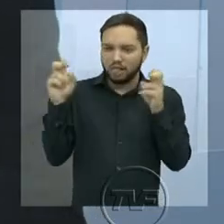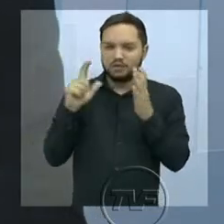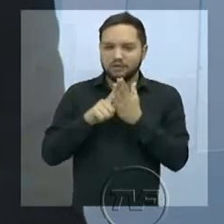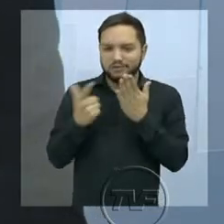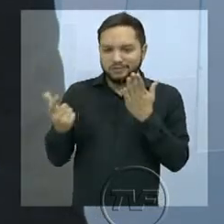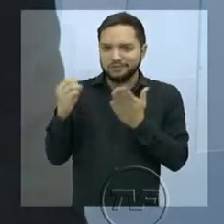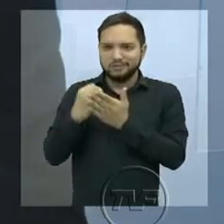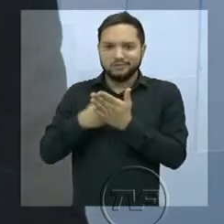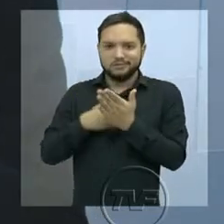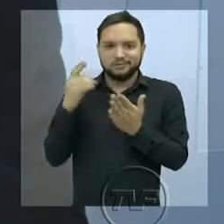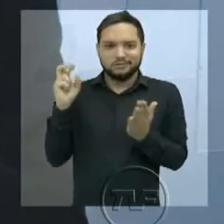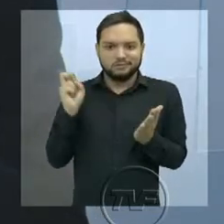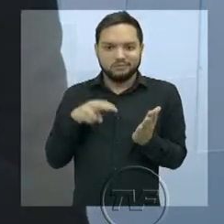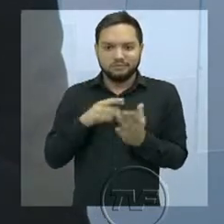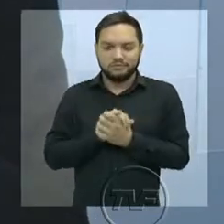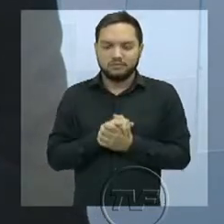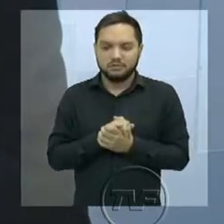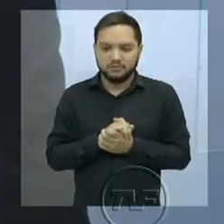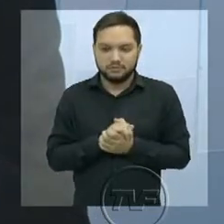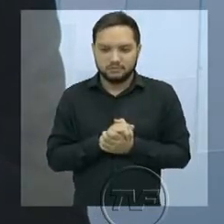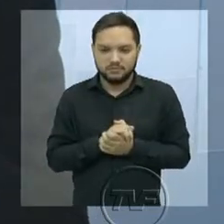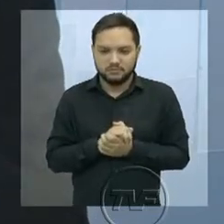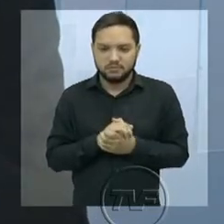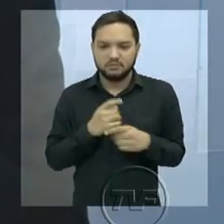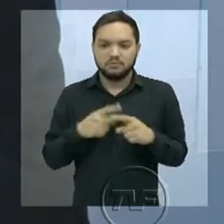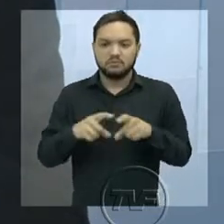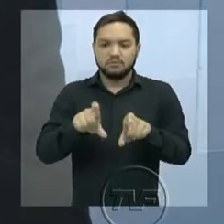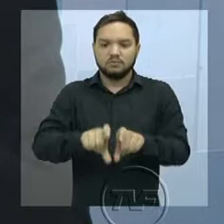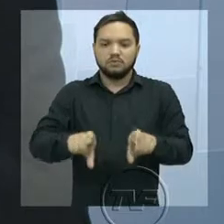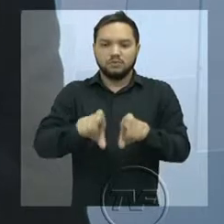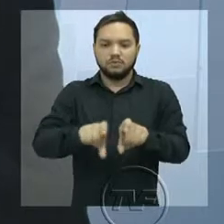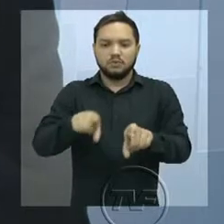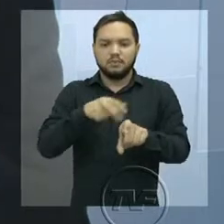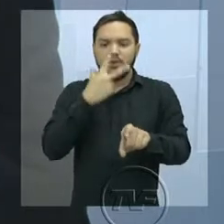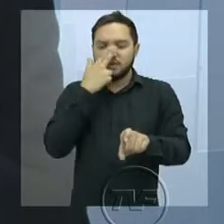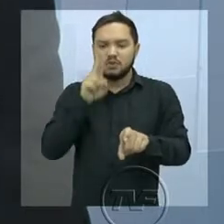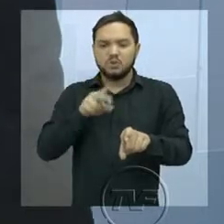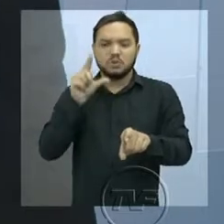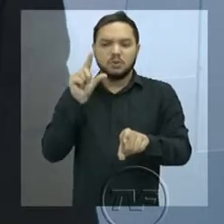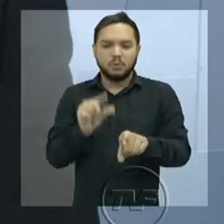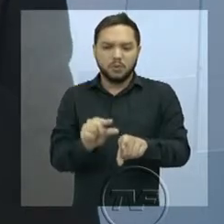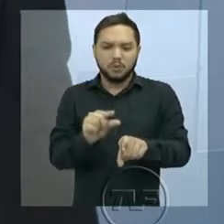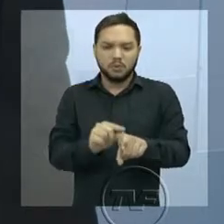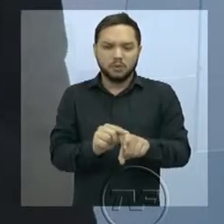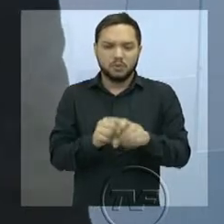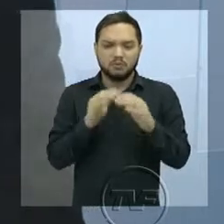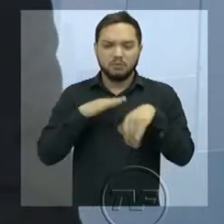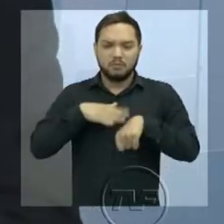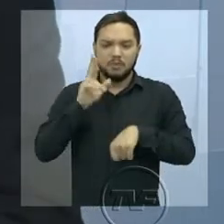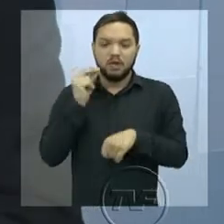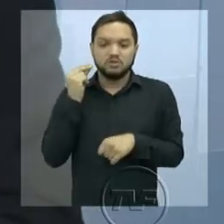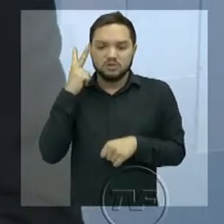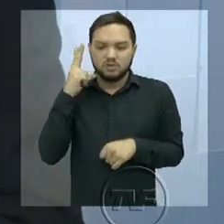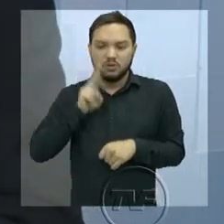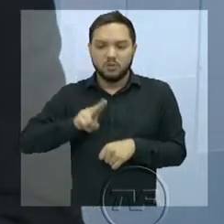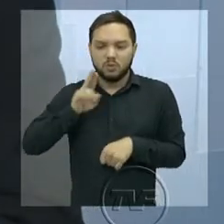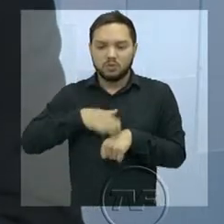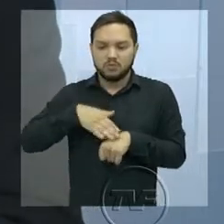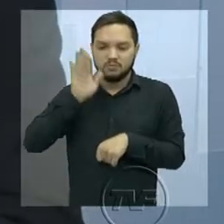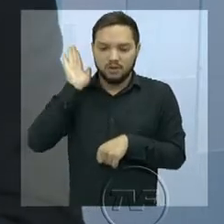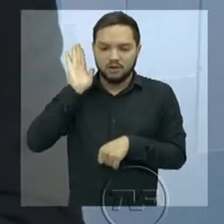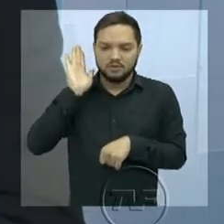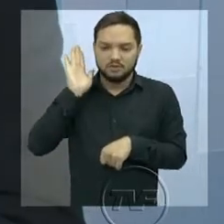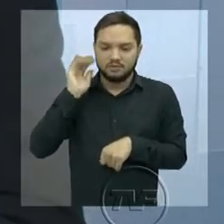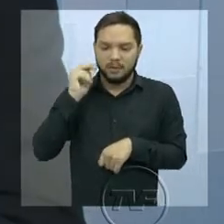já nota que até o antigo computador já está se tornando uma ferramenta obsoleta. Isso aqui que é hoje o grande canal